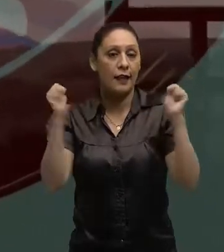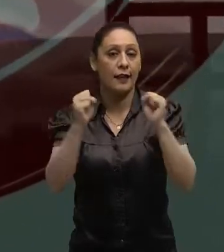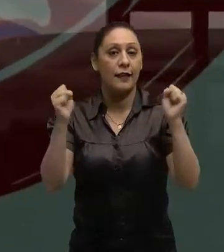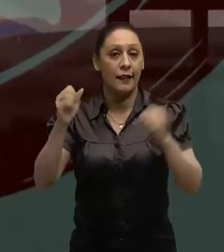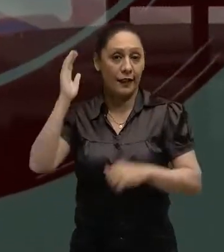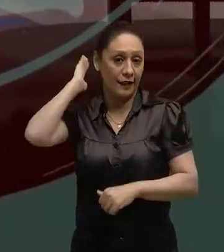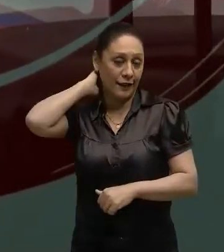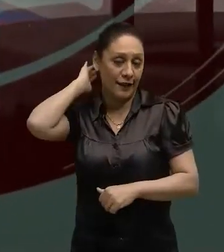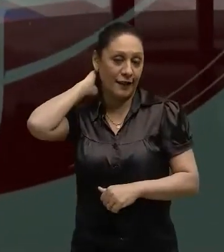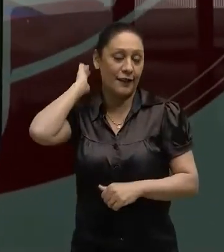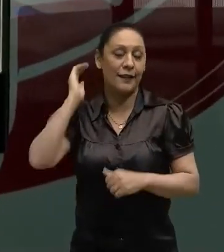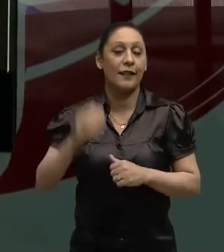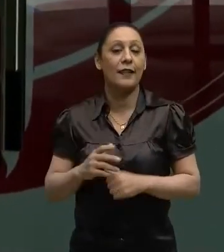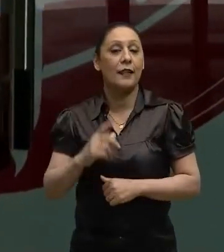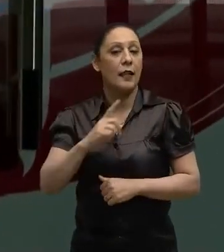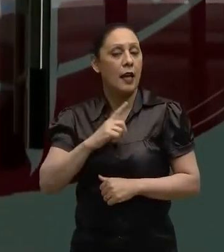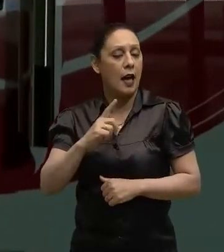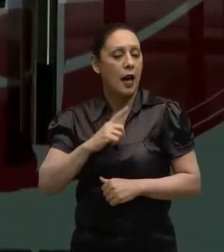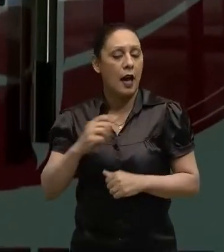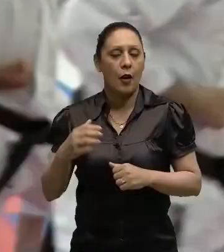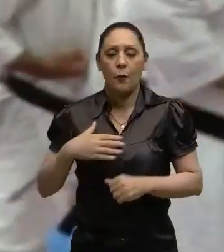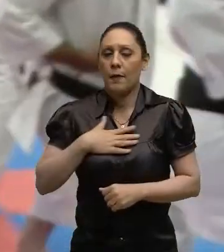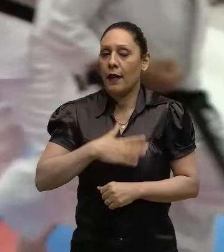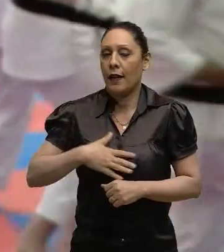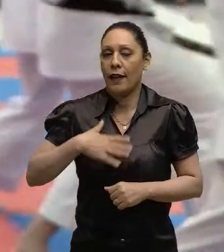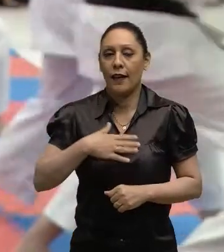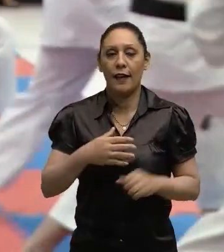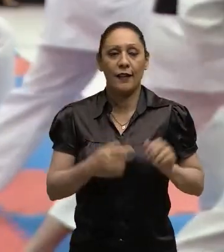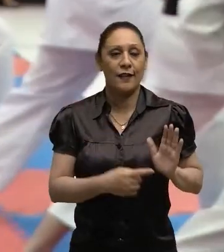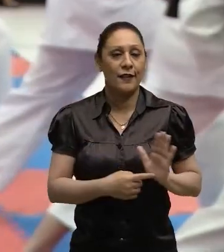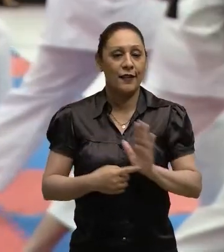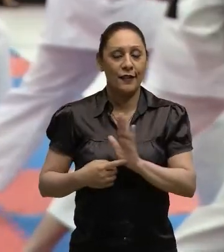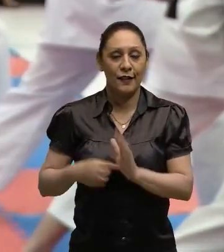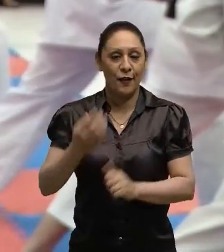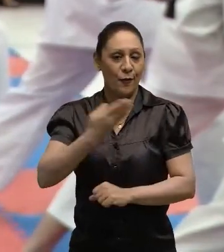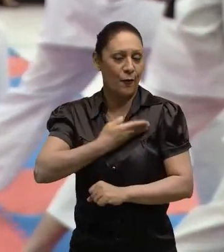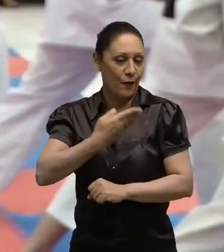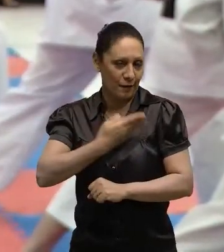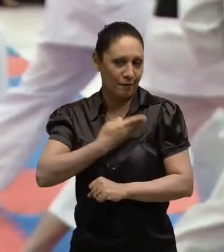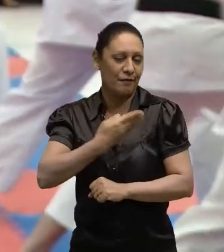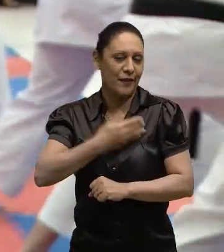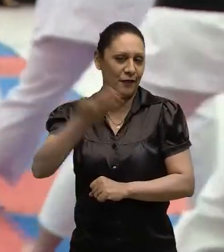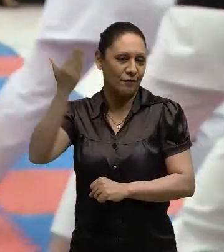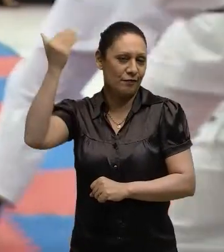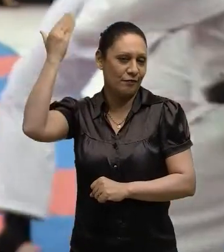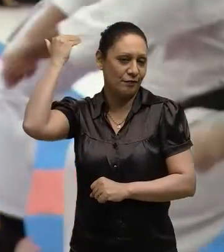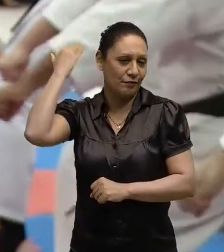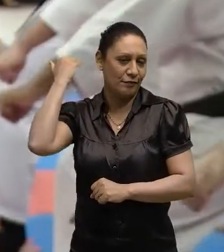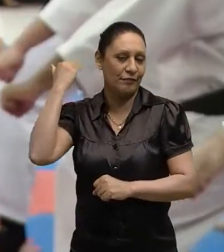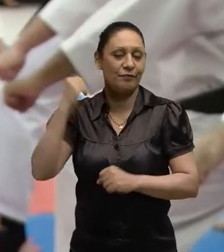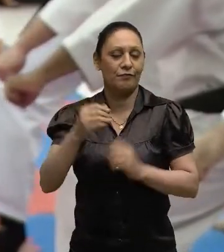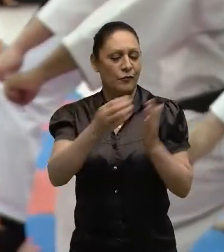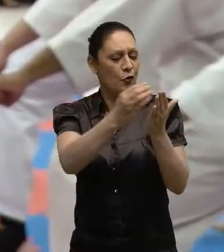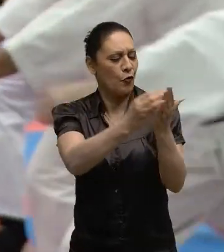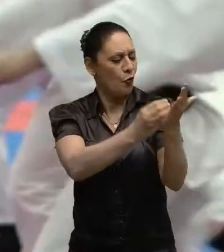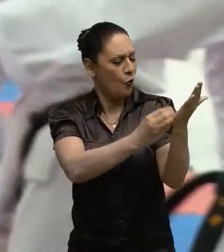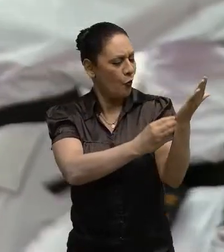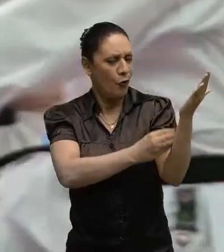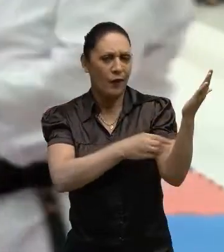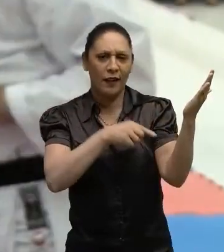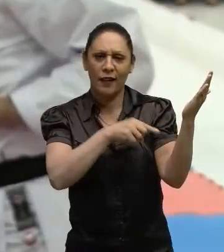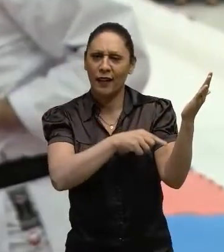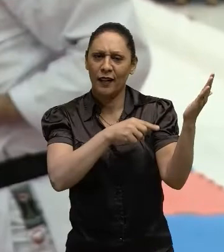Belém, onde eu tenho a grande honra de entrevistar um amigo de muitas áreas, de muito tempo mesmo. Um currículo vasto,